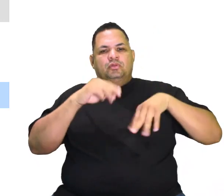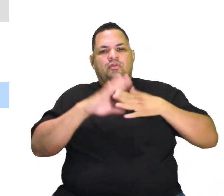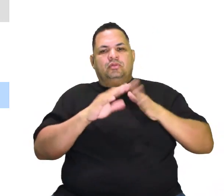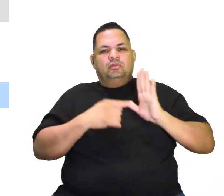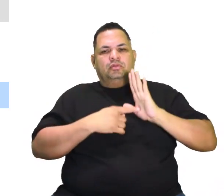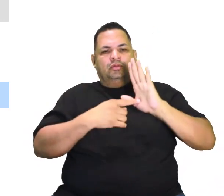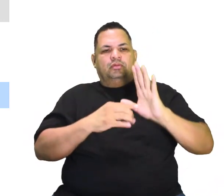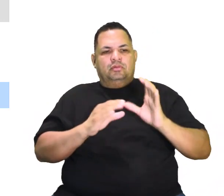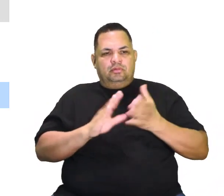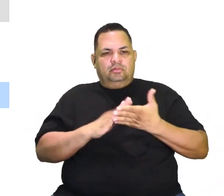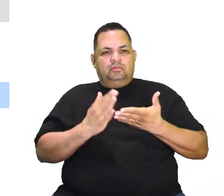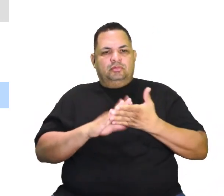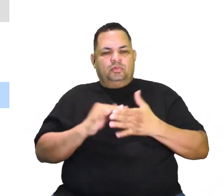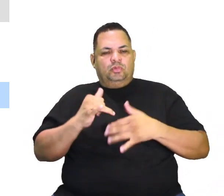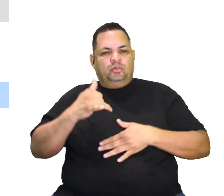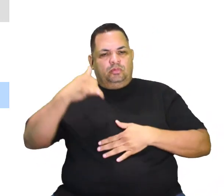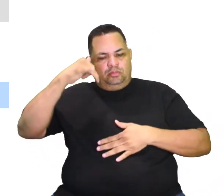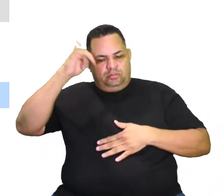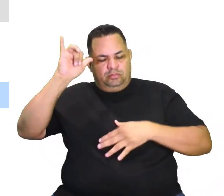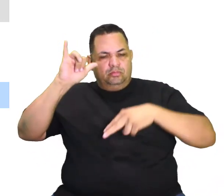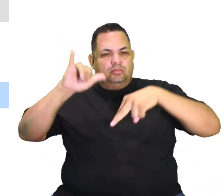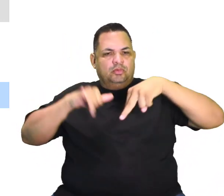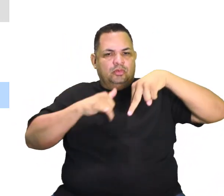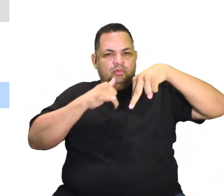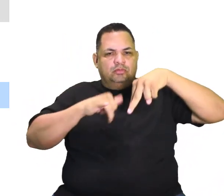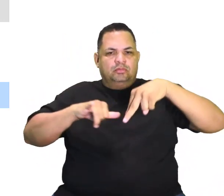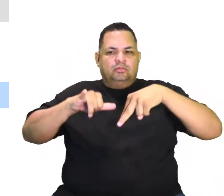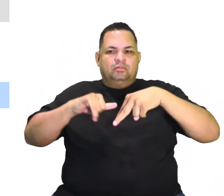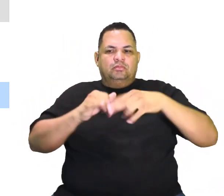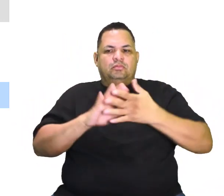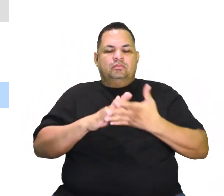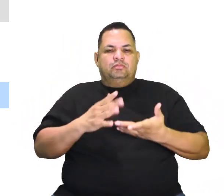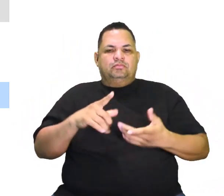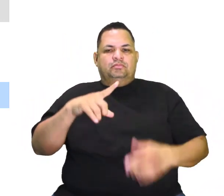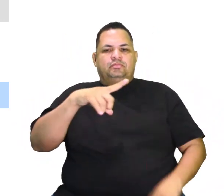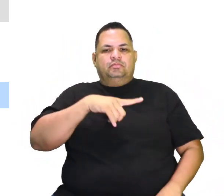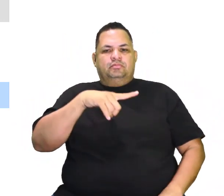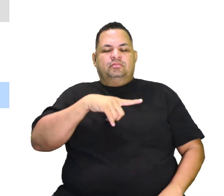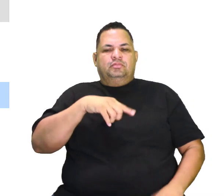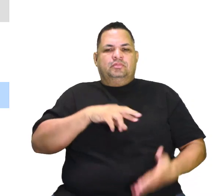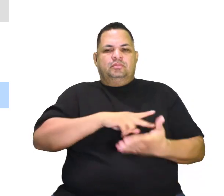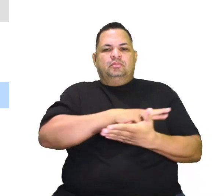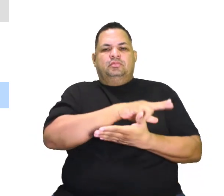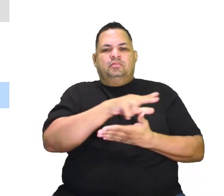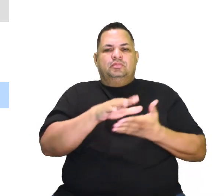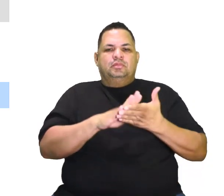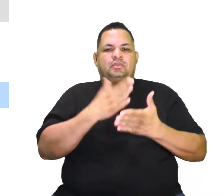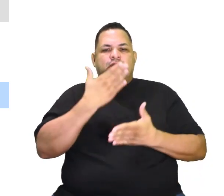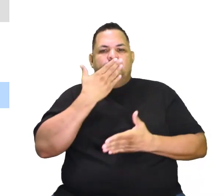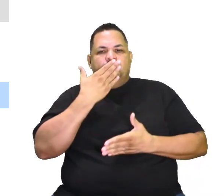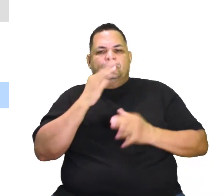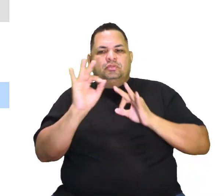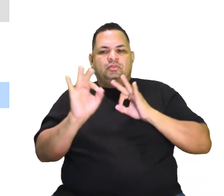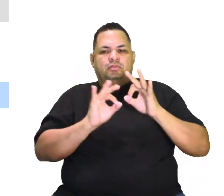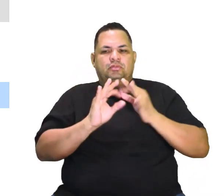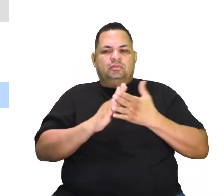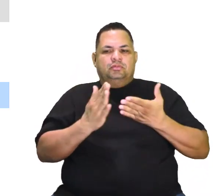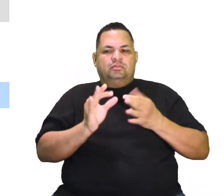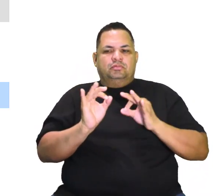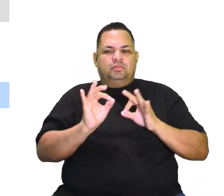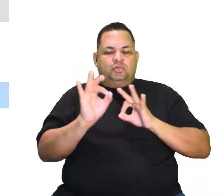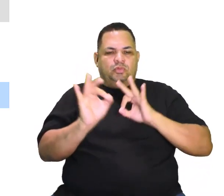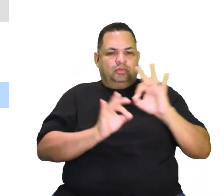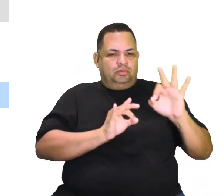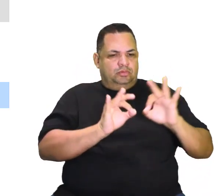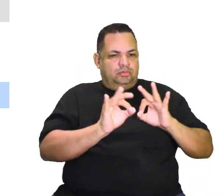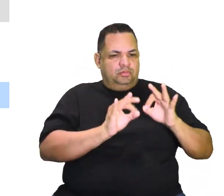quadrilhas, no estilo dos bois bumbá. Então, nós tem vários tipos, né, de dança, de